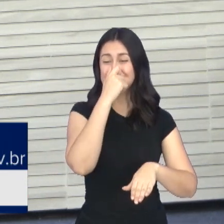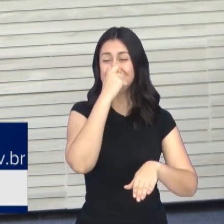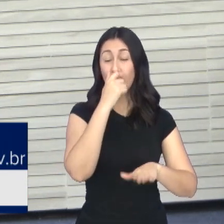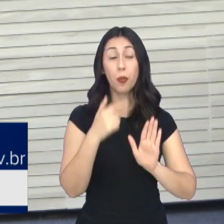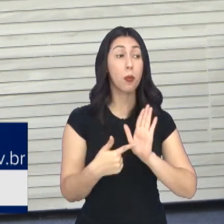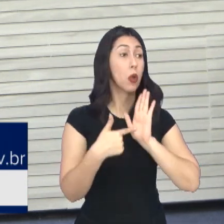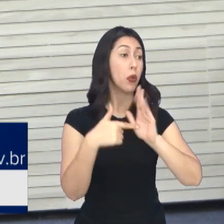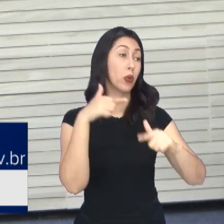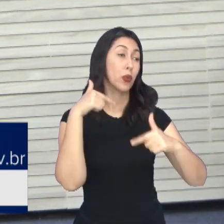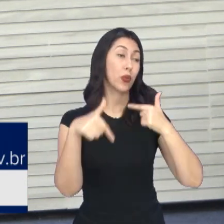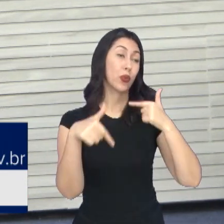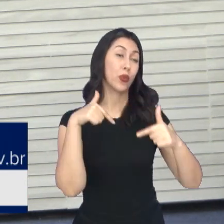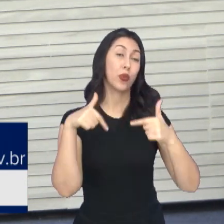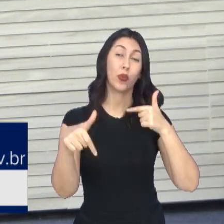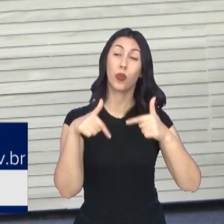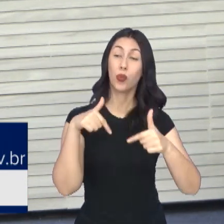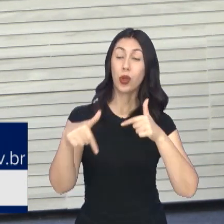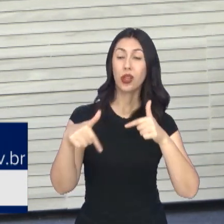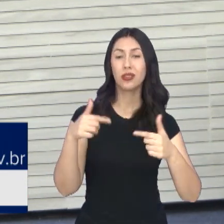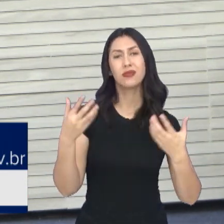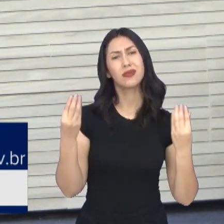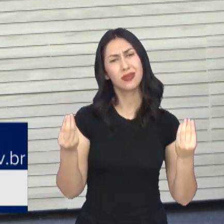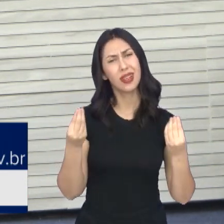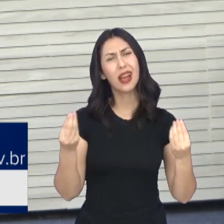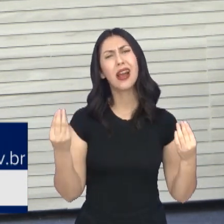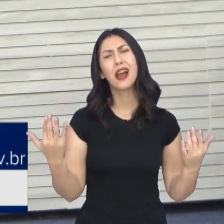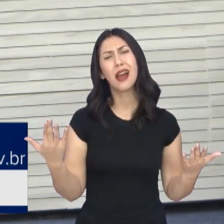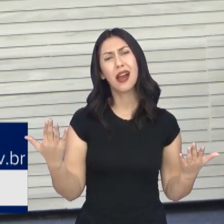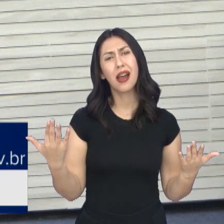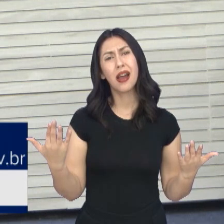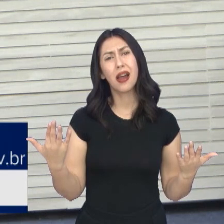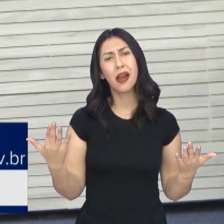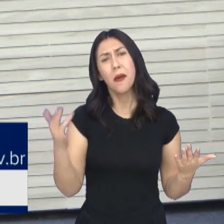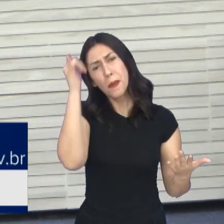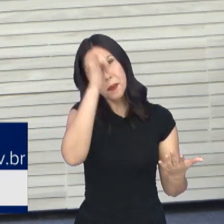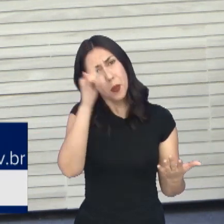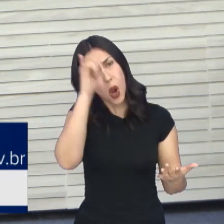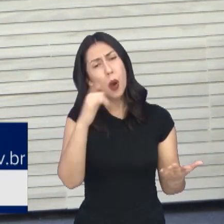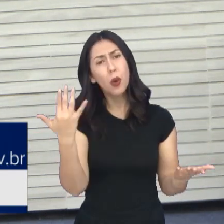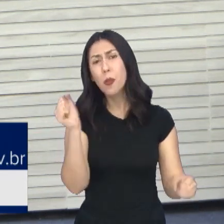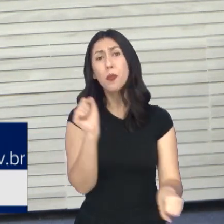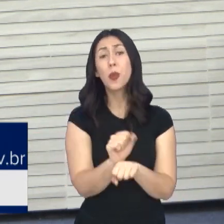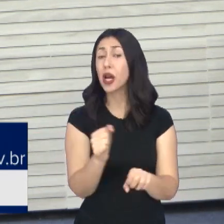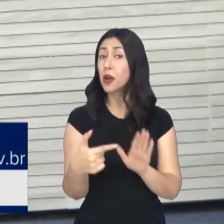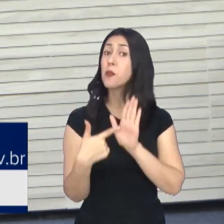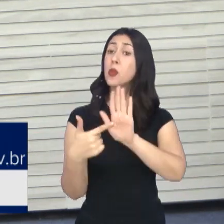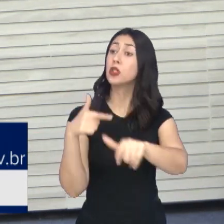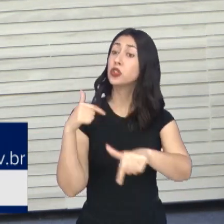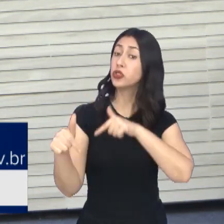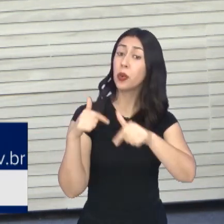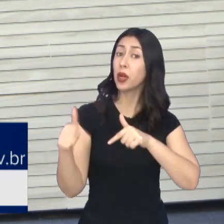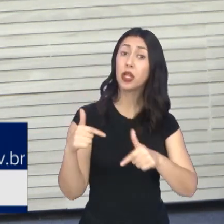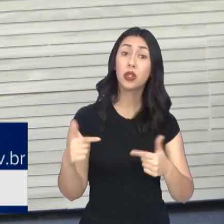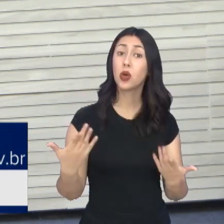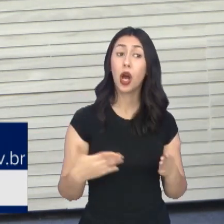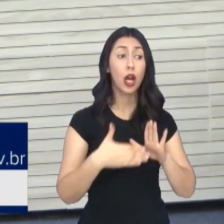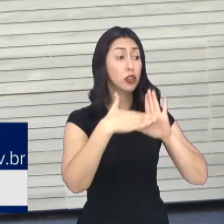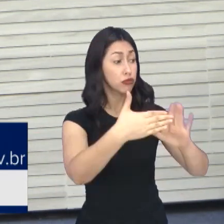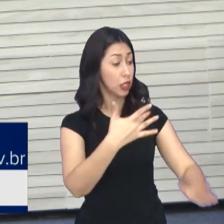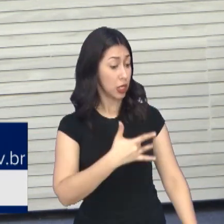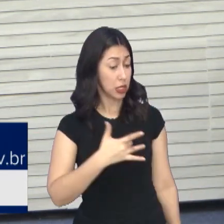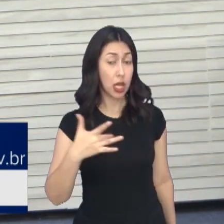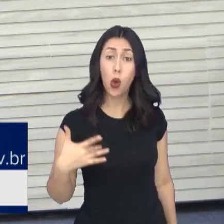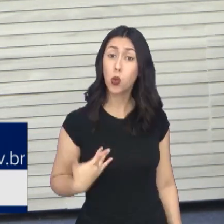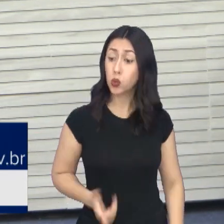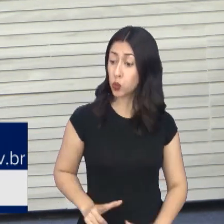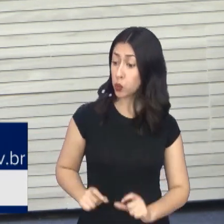mostrar que está trabalhando. Pô, esse cara devia deixar de ser bobo. Mostra que está trabalhando, fazendo uma boa ação para a saúde, para